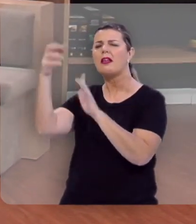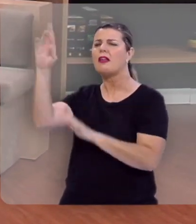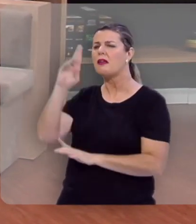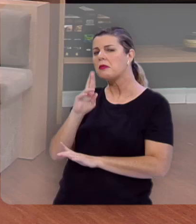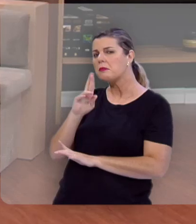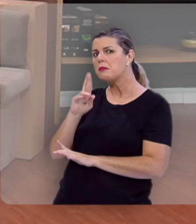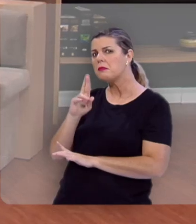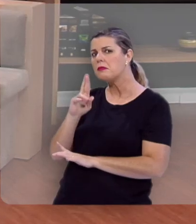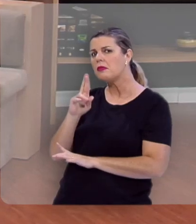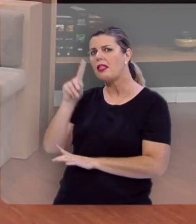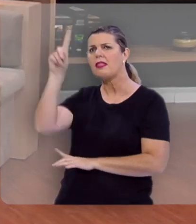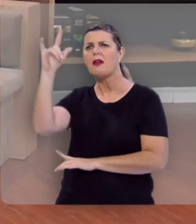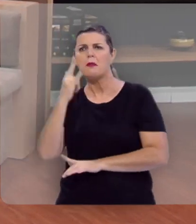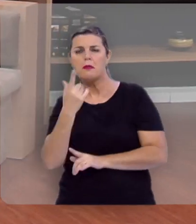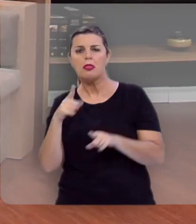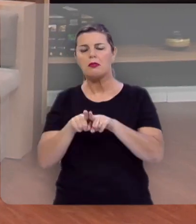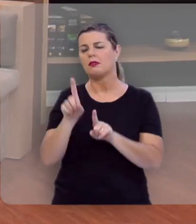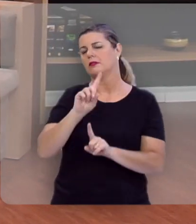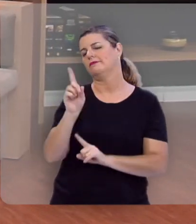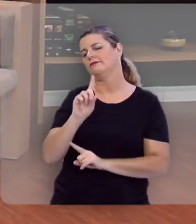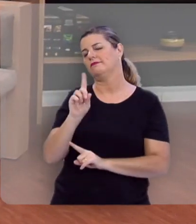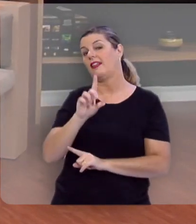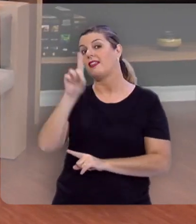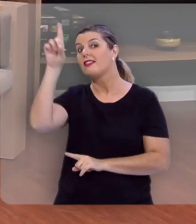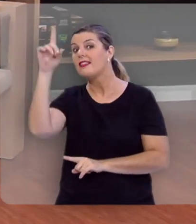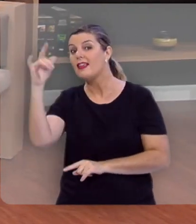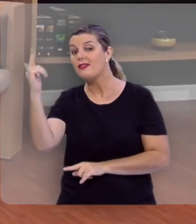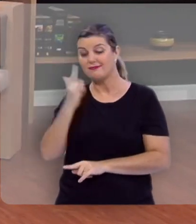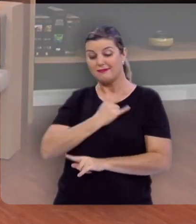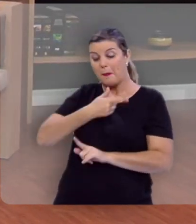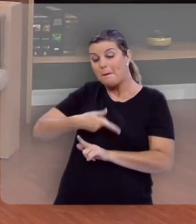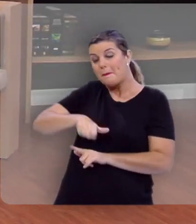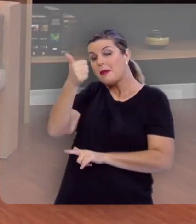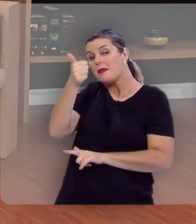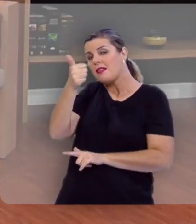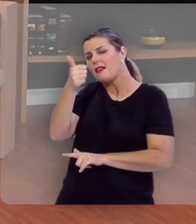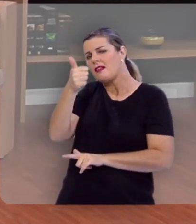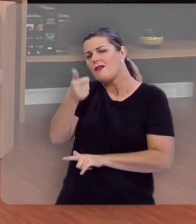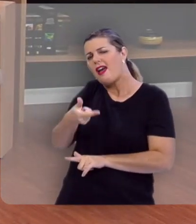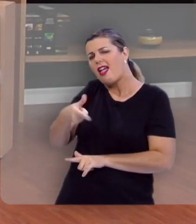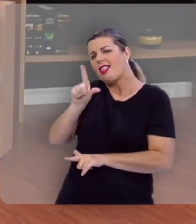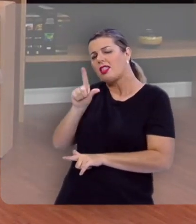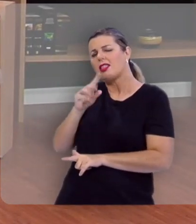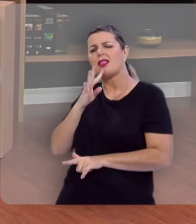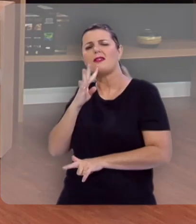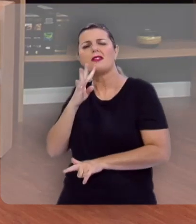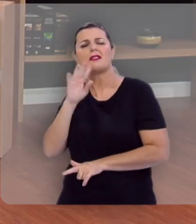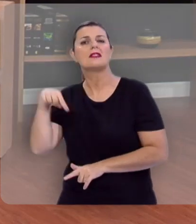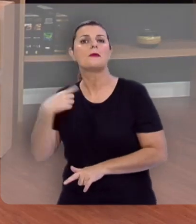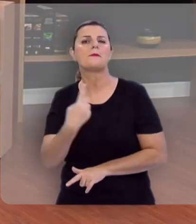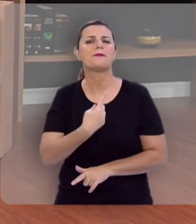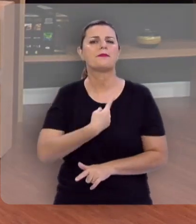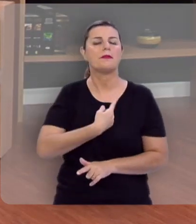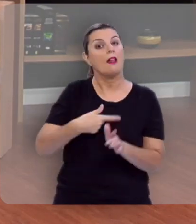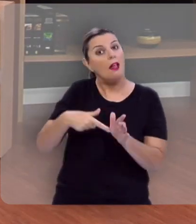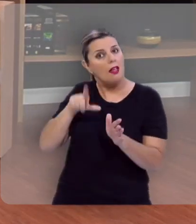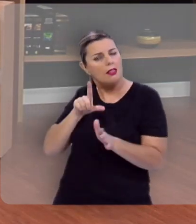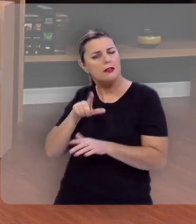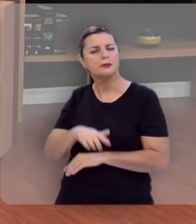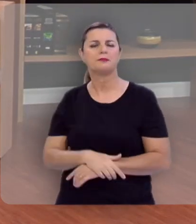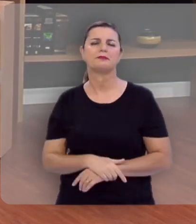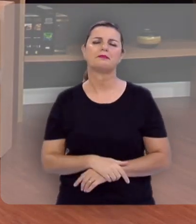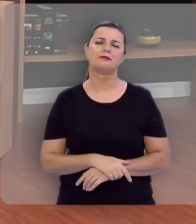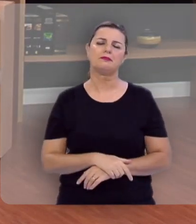como resultado disso, Ele nos amou. Não, Ele nos amou primeiro, Ele nos conheceu de